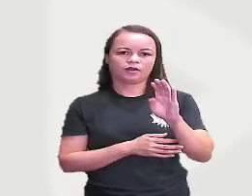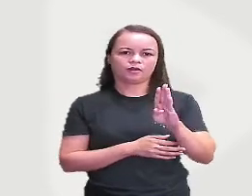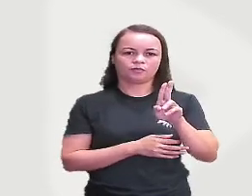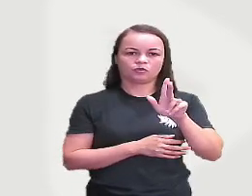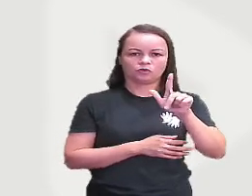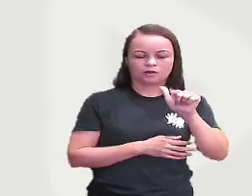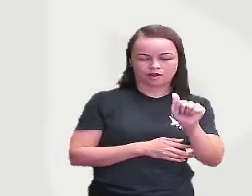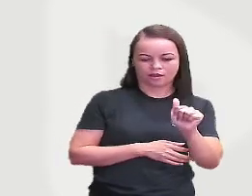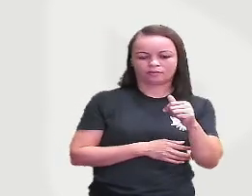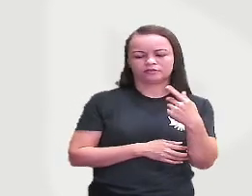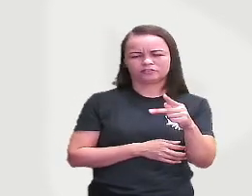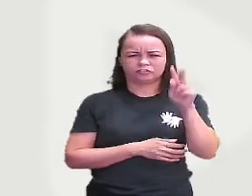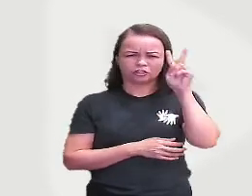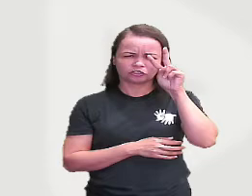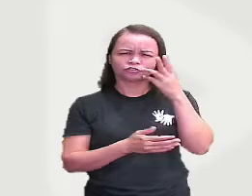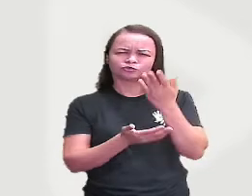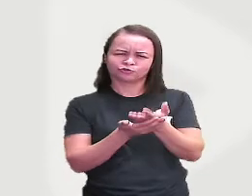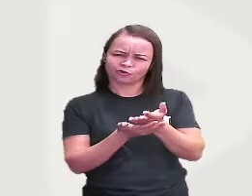hoje a gente vai